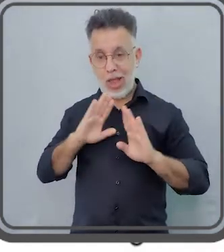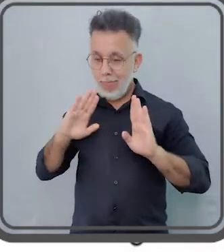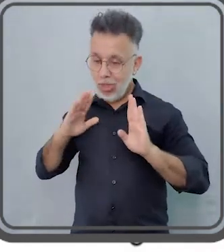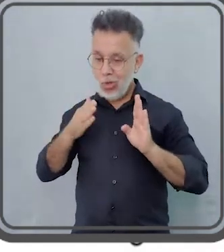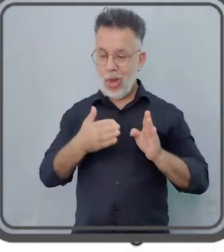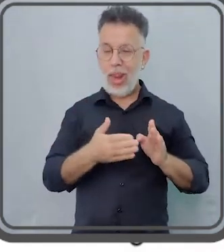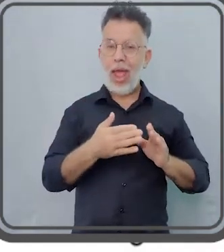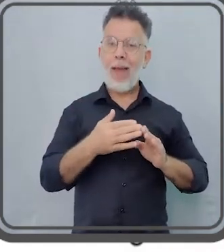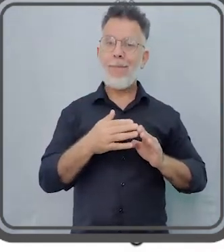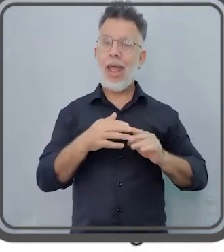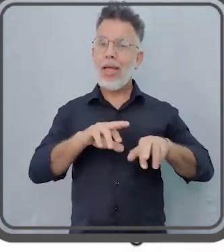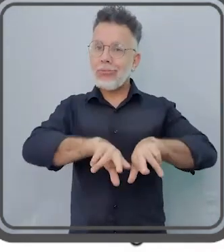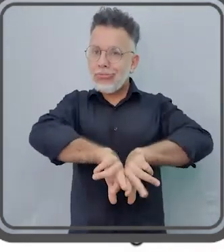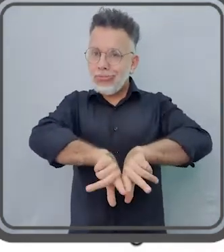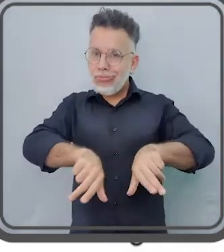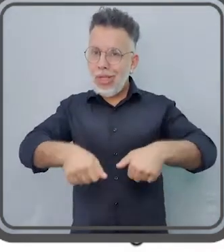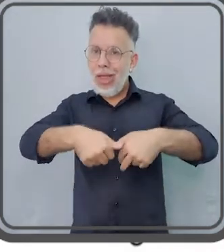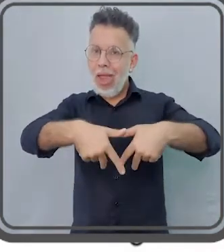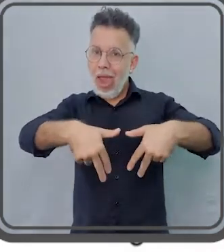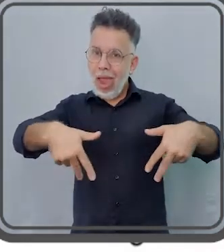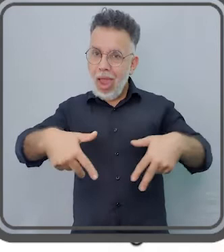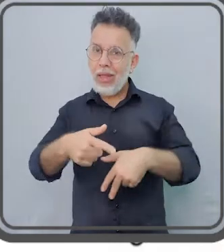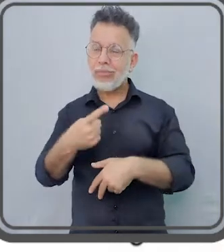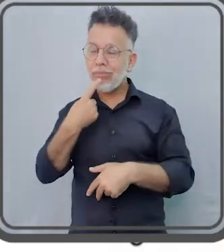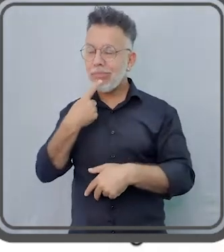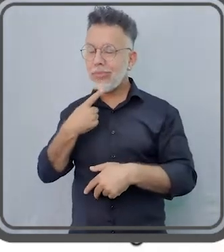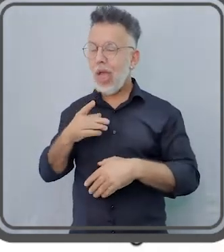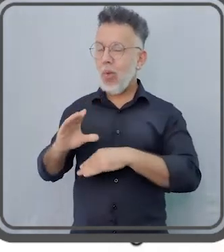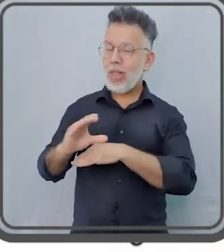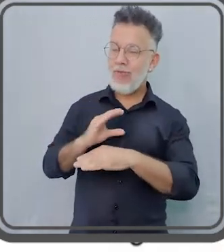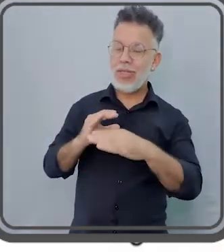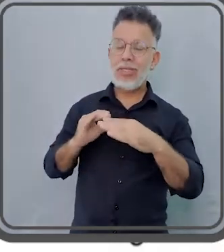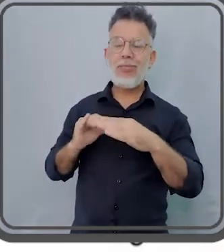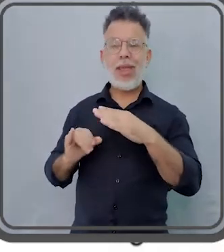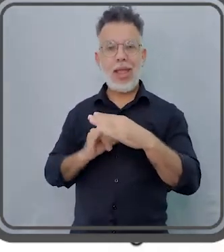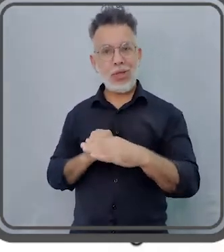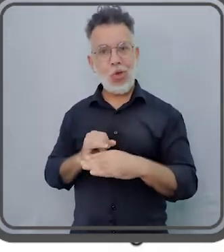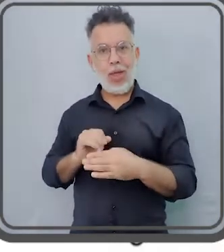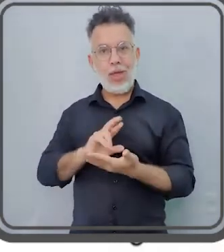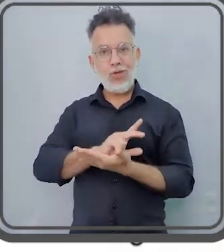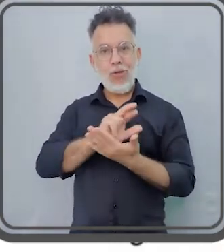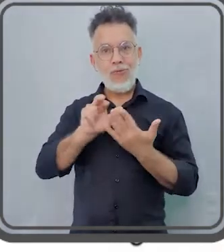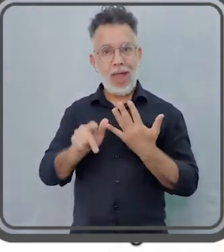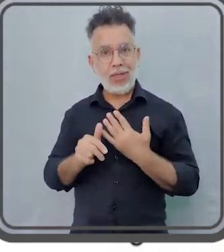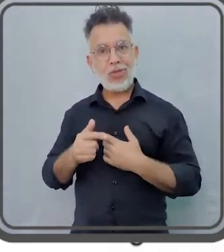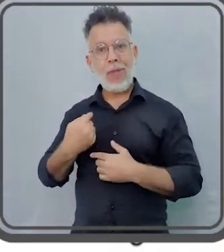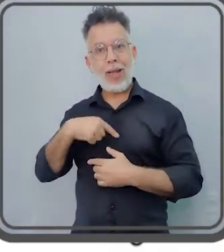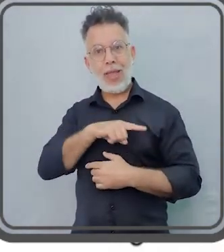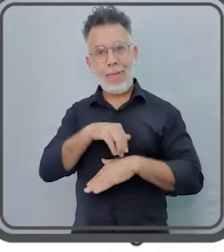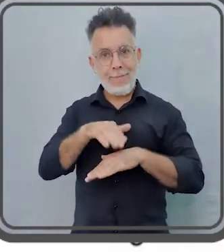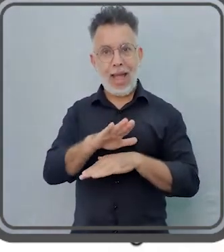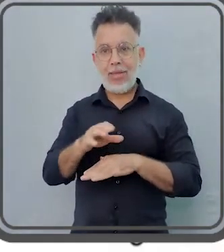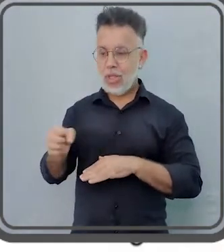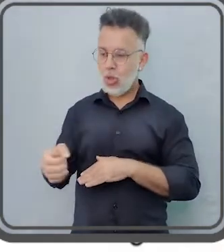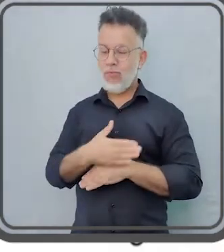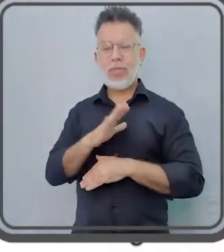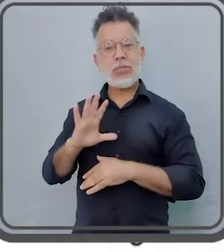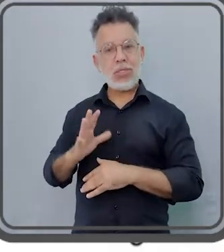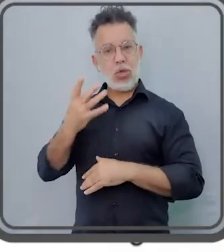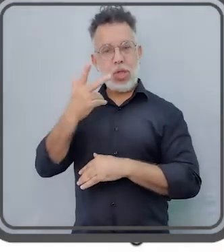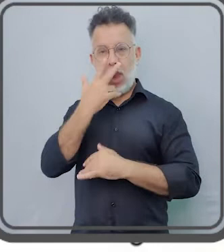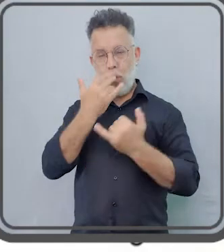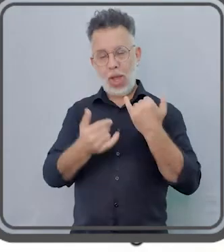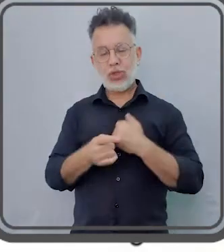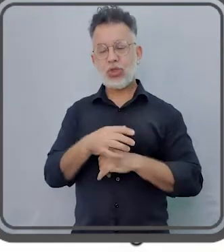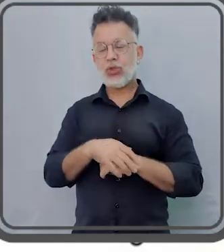esse board, com esse fundo, com esse investimento mais diverso, para que assim mais inovações aconteçam, sabe? Eu acho que vai ser